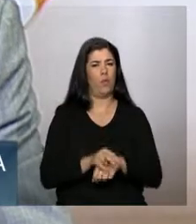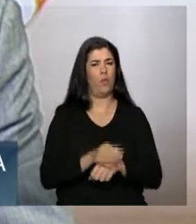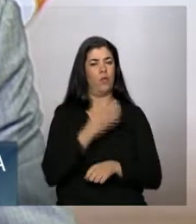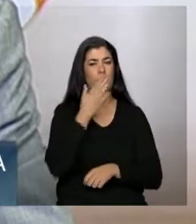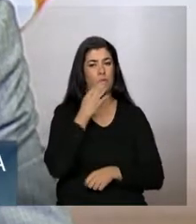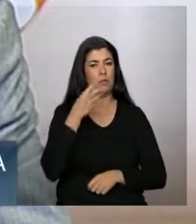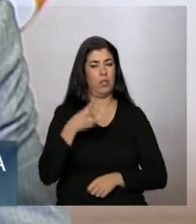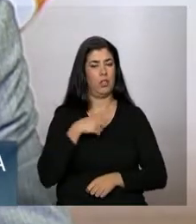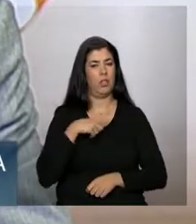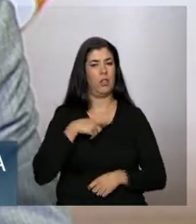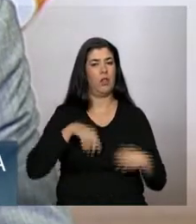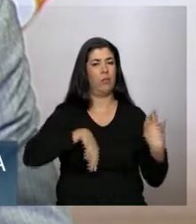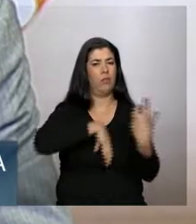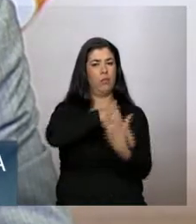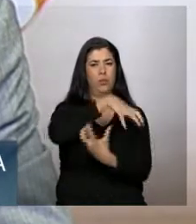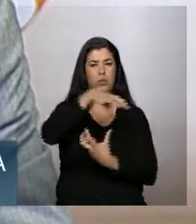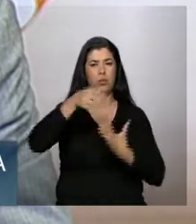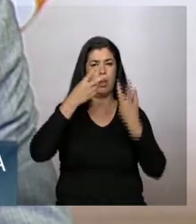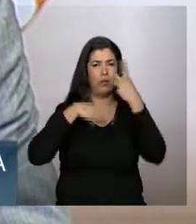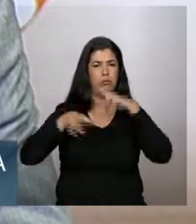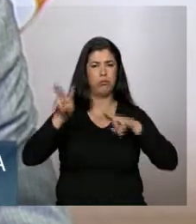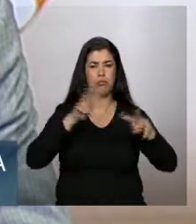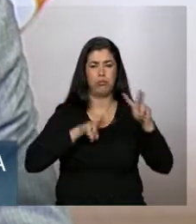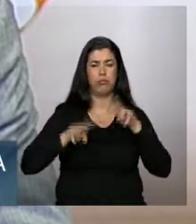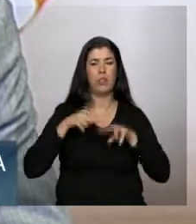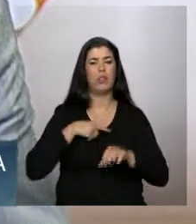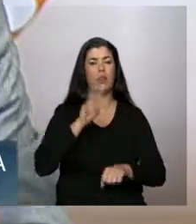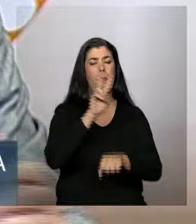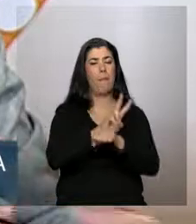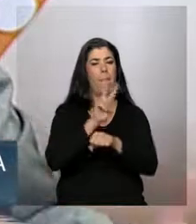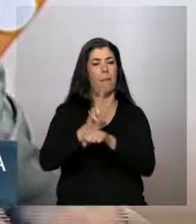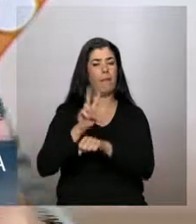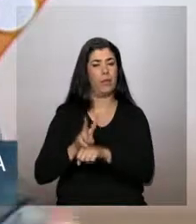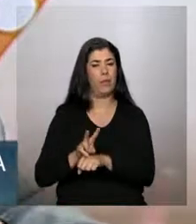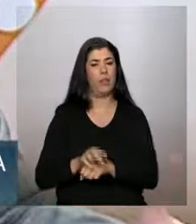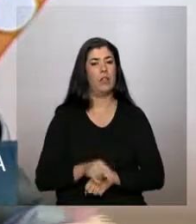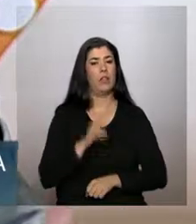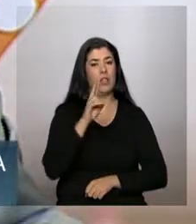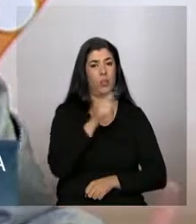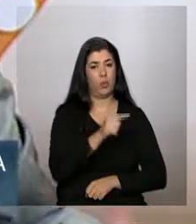estão circulando, né, e que, portanto, dão maior proteção. Então, essas